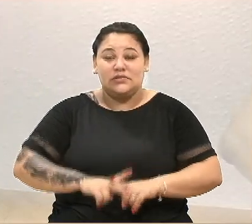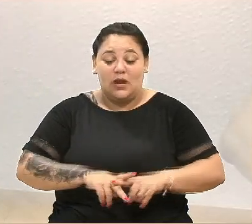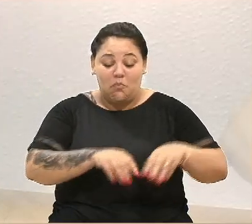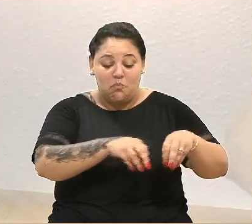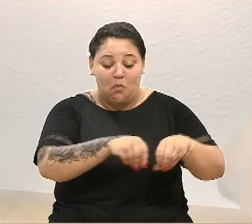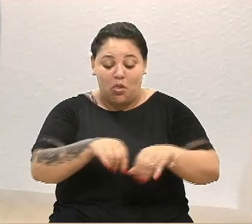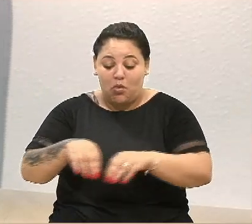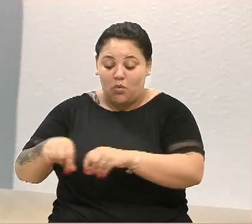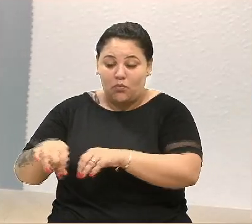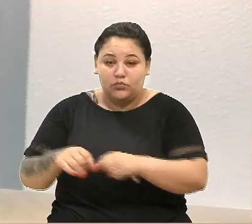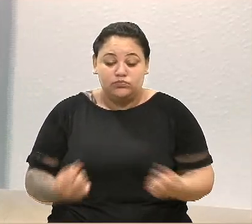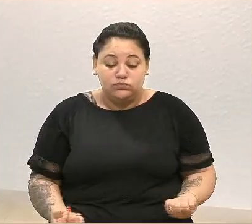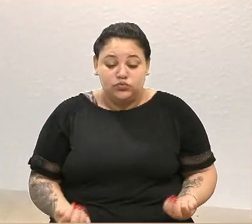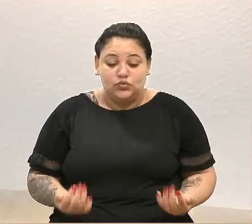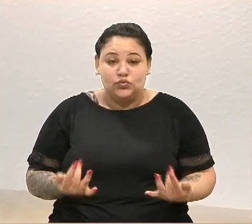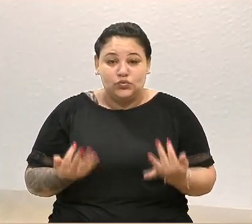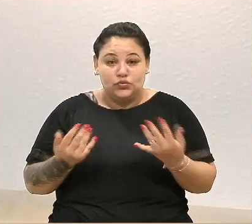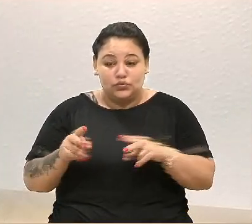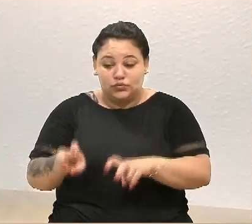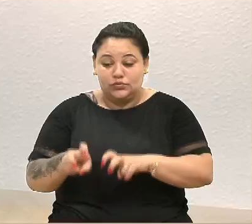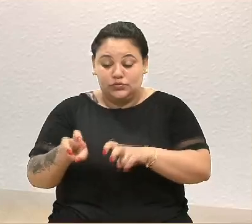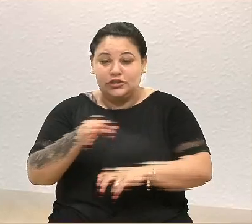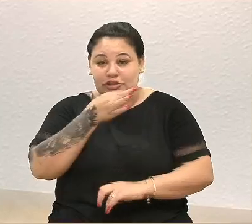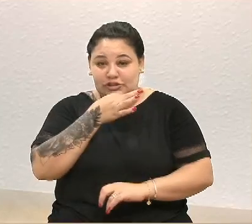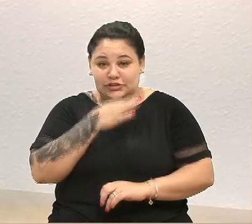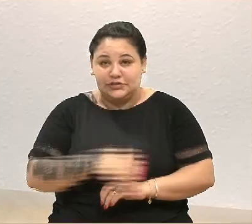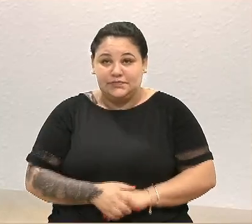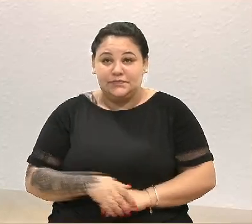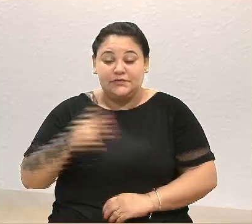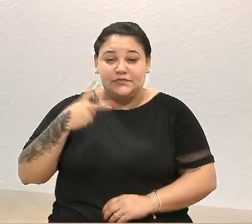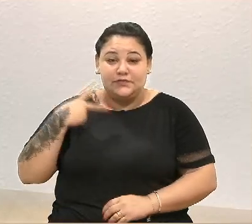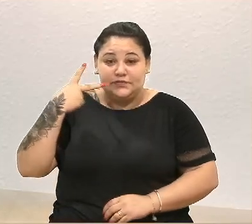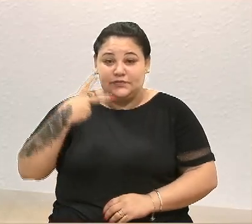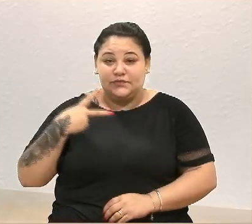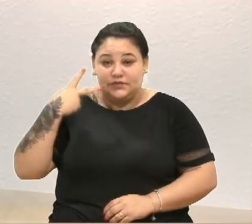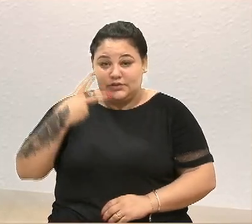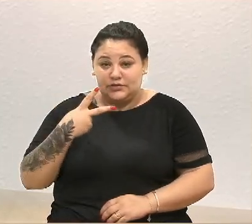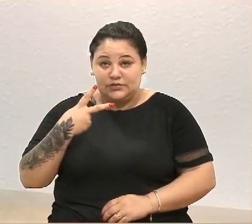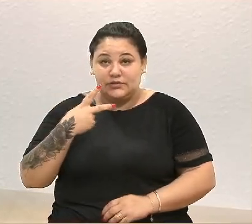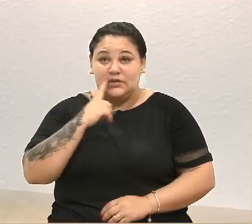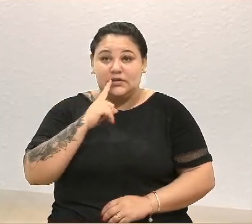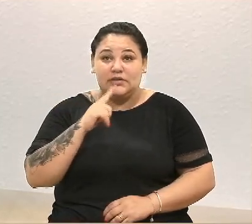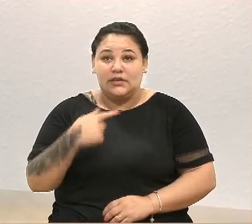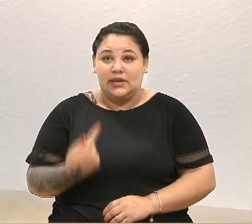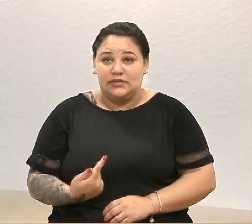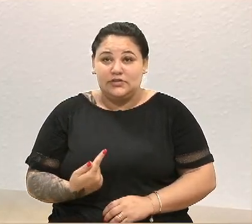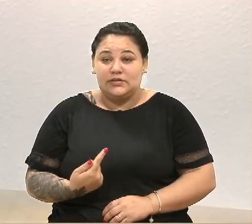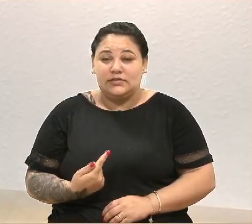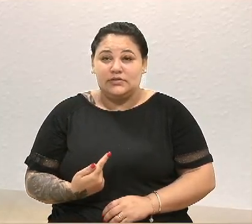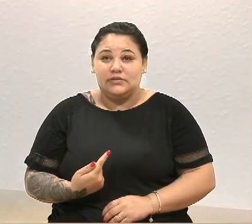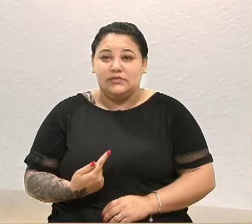da Propriedade Rural Caxiense. Relatora é a vereadora Gladys Frisso.